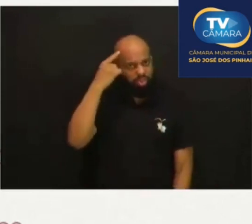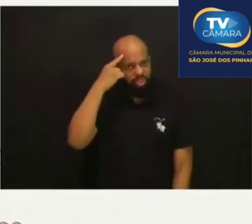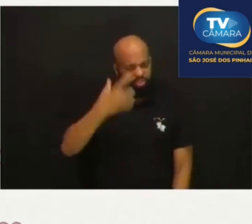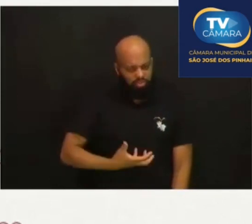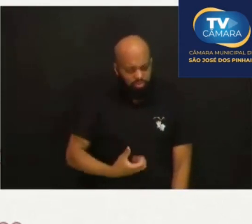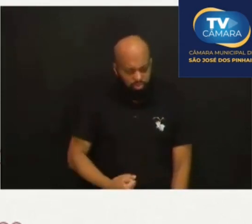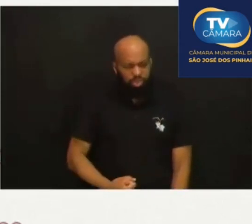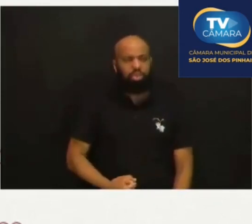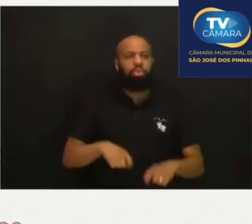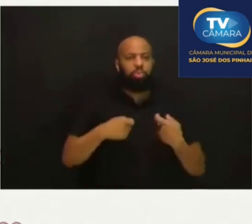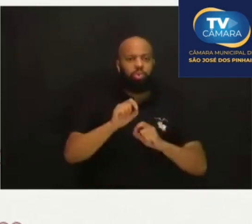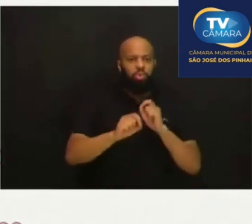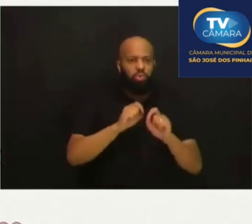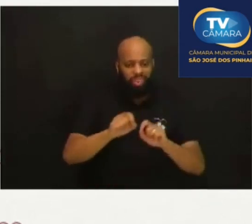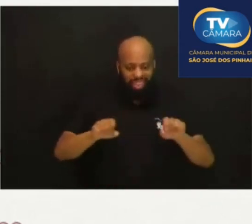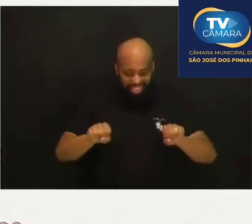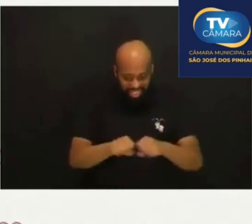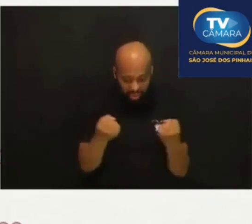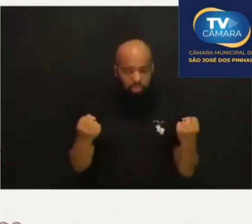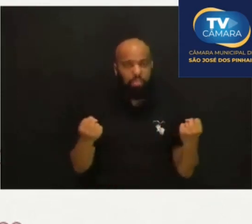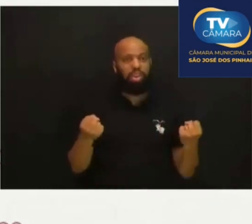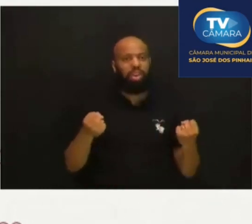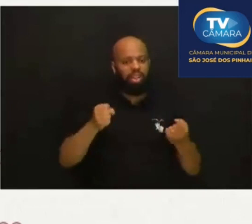se destruir, se quebrar, se